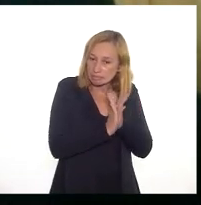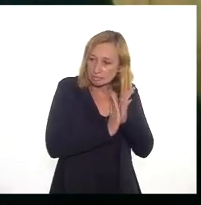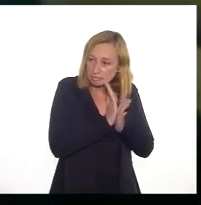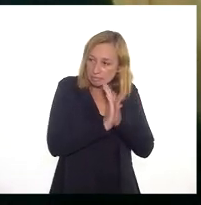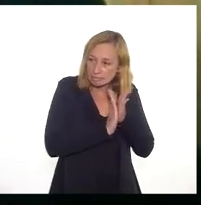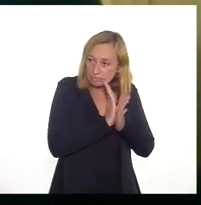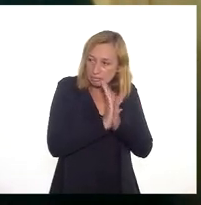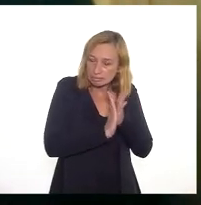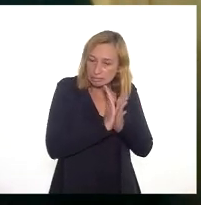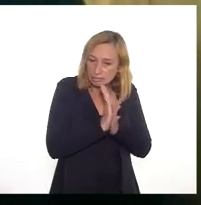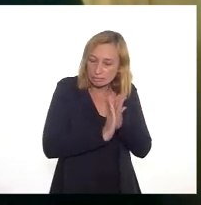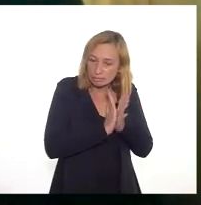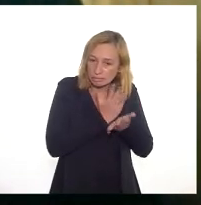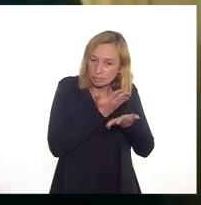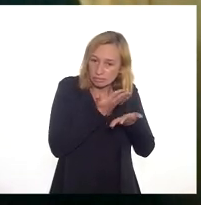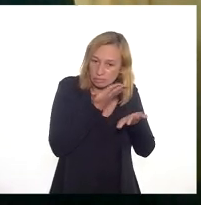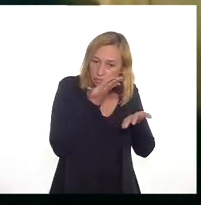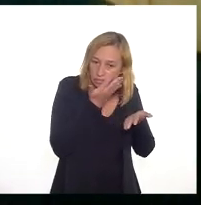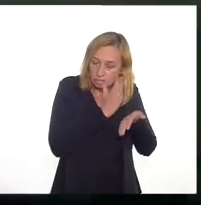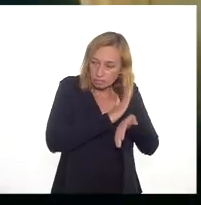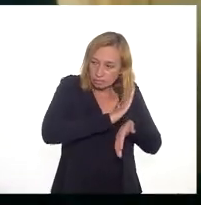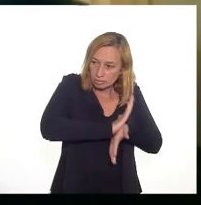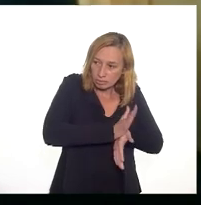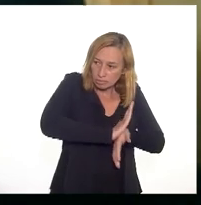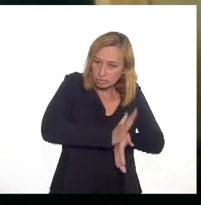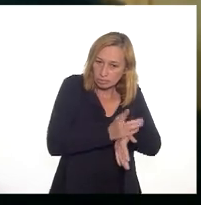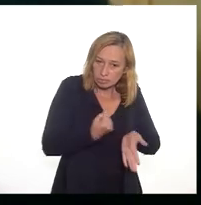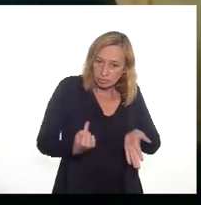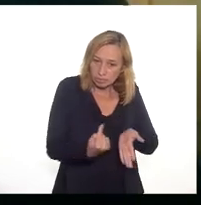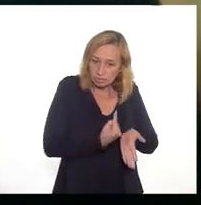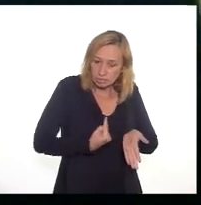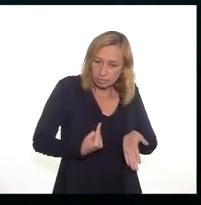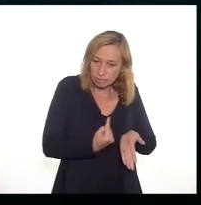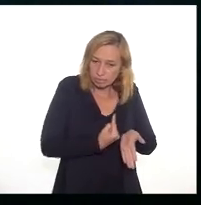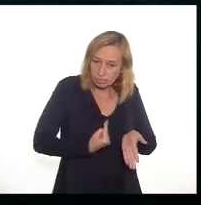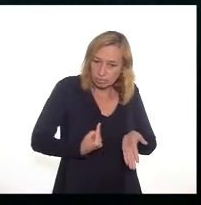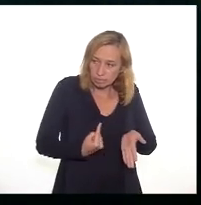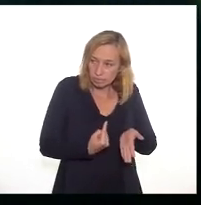nenhuma seja destruída, que nós somos templos do divino.